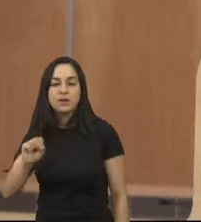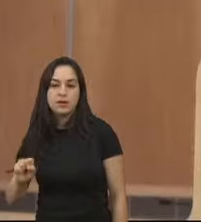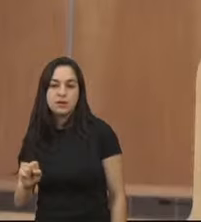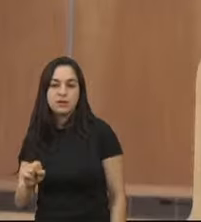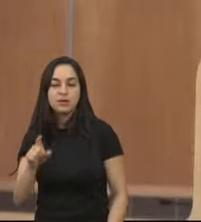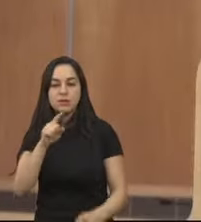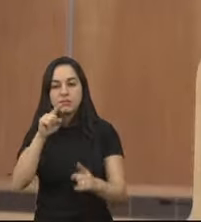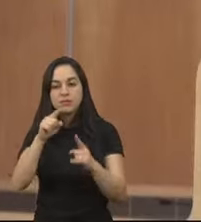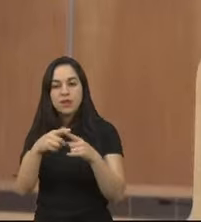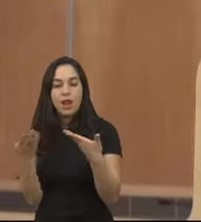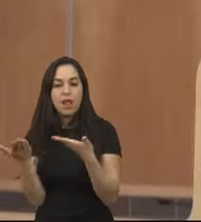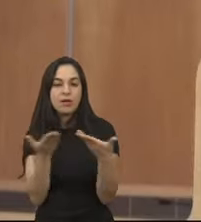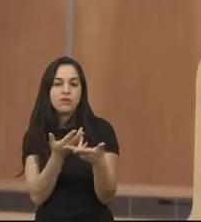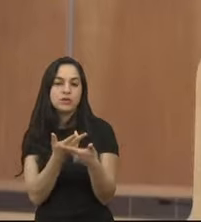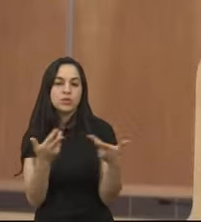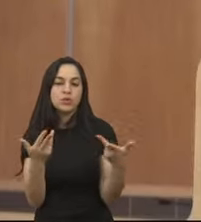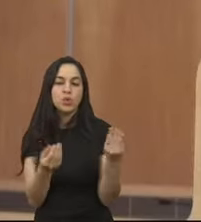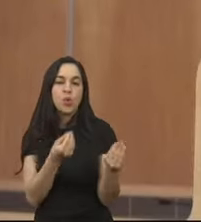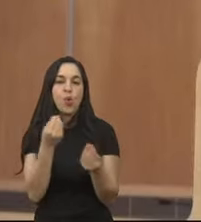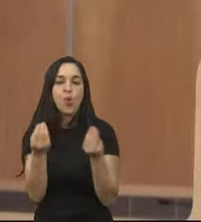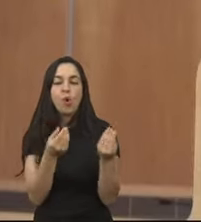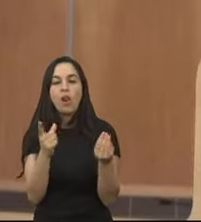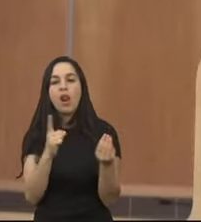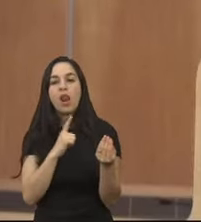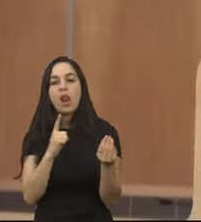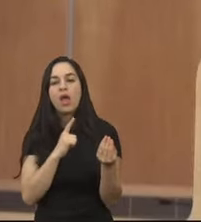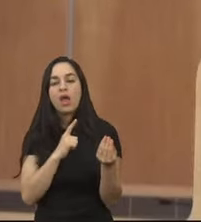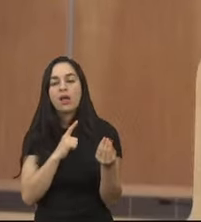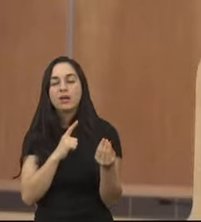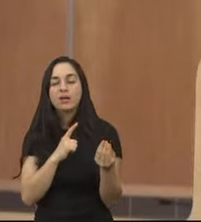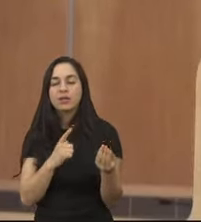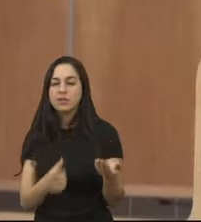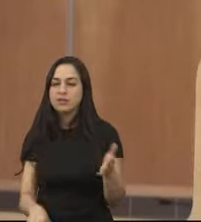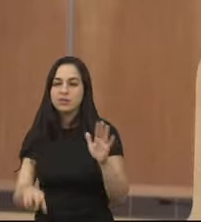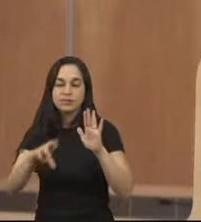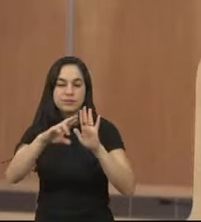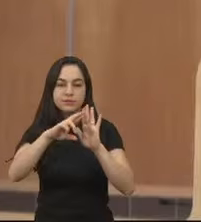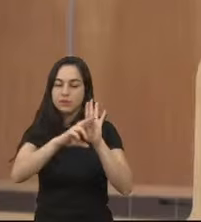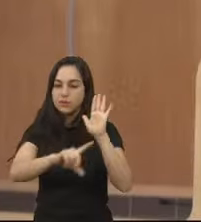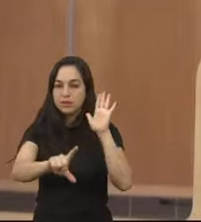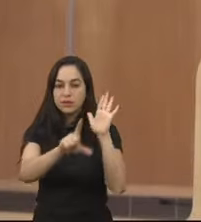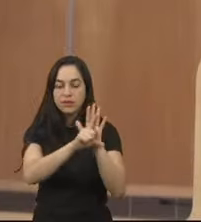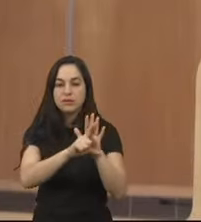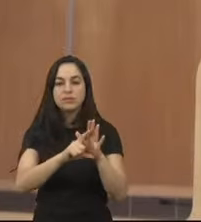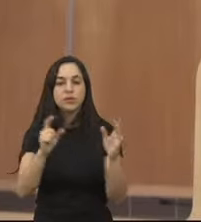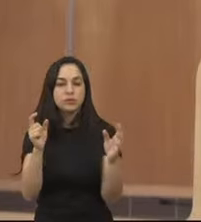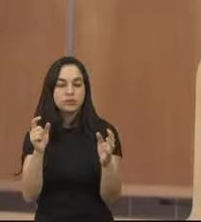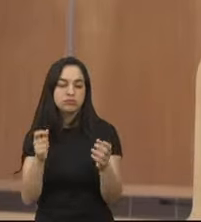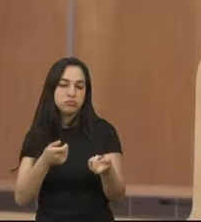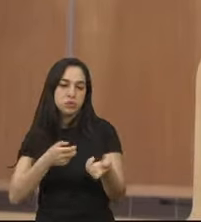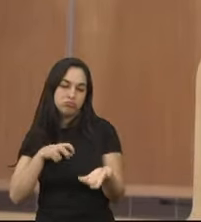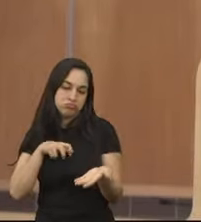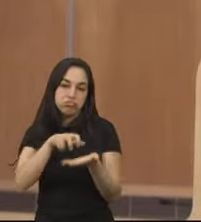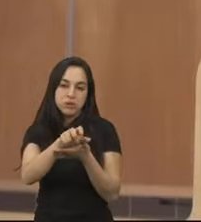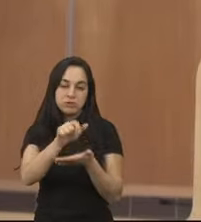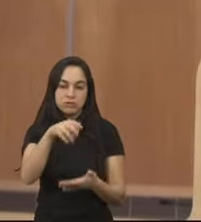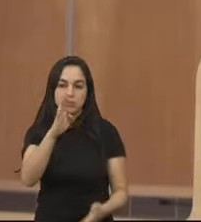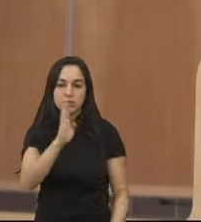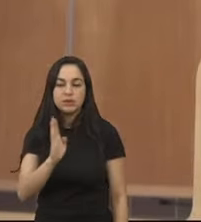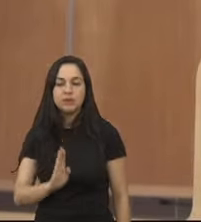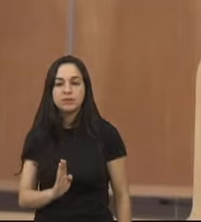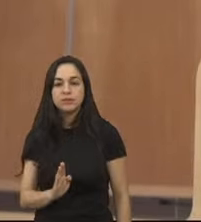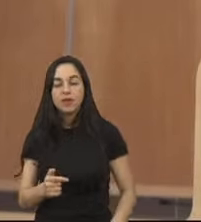de carga, conforme estabelecido no Código de Trânsito Brasileiro. E eu vou ler aqui a mensagem que o prefeito fez aqui, para